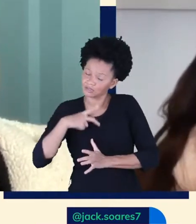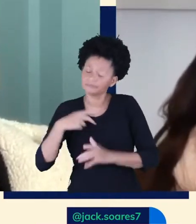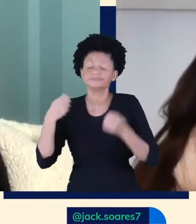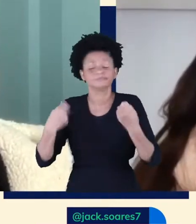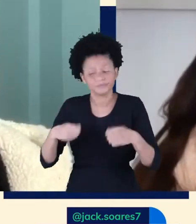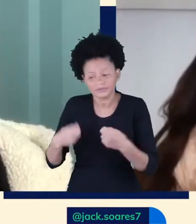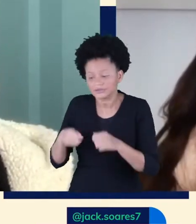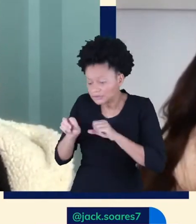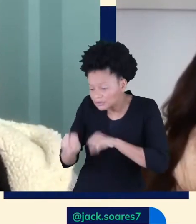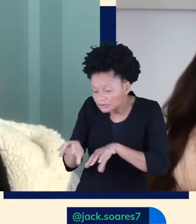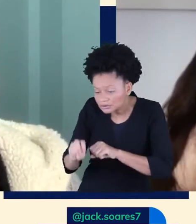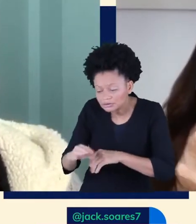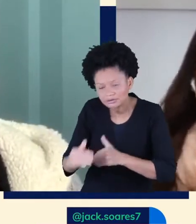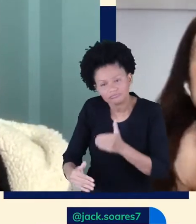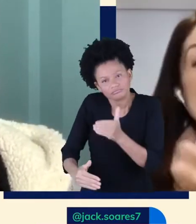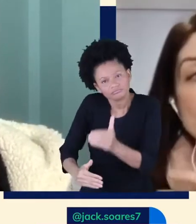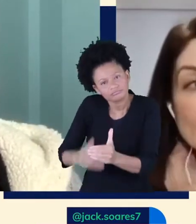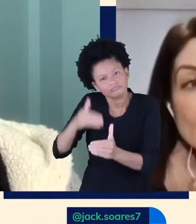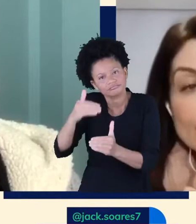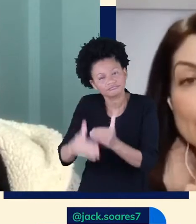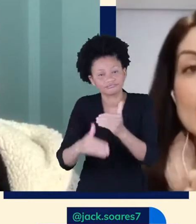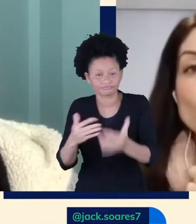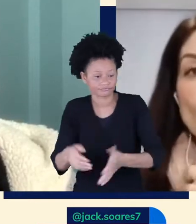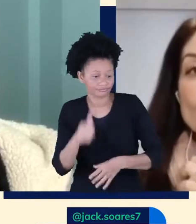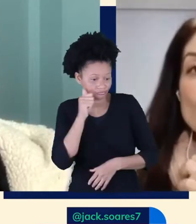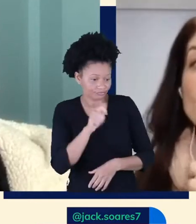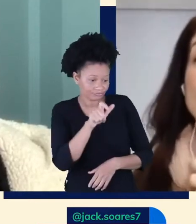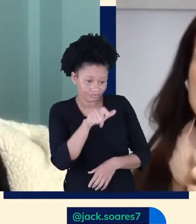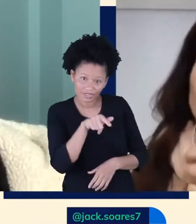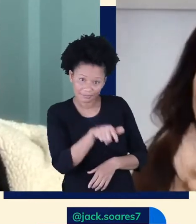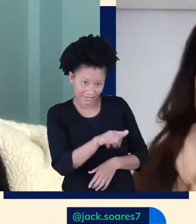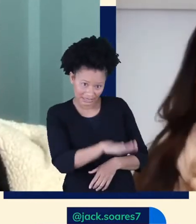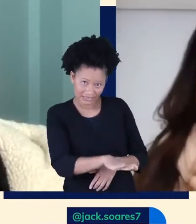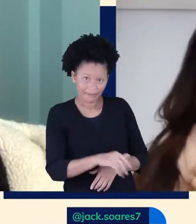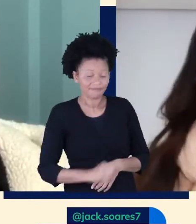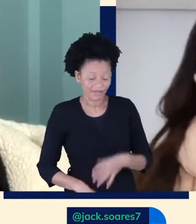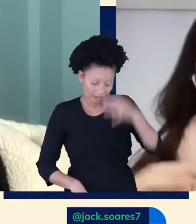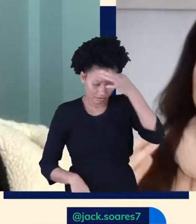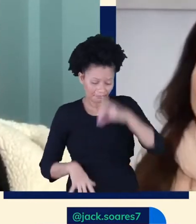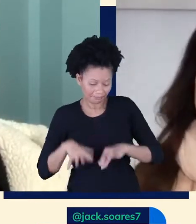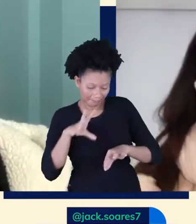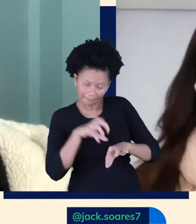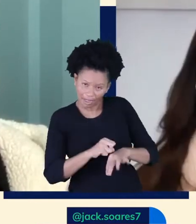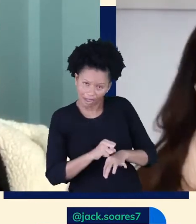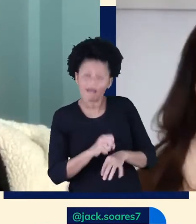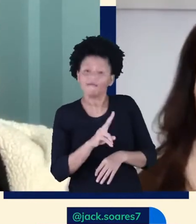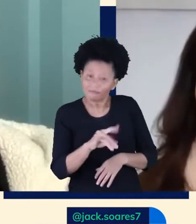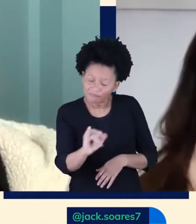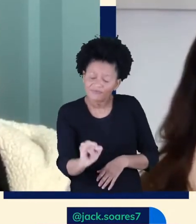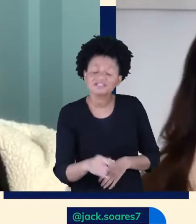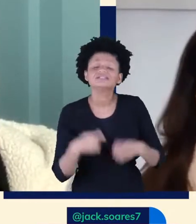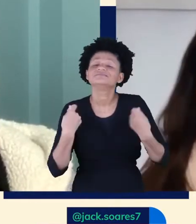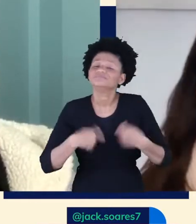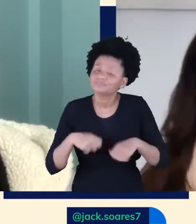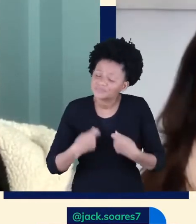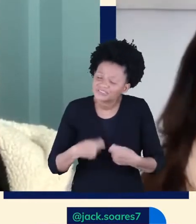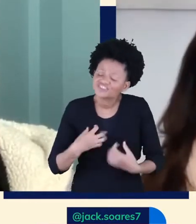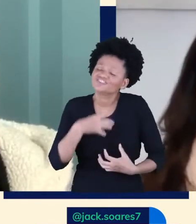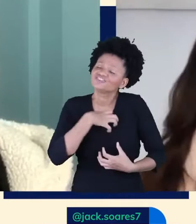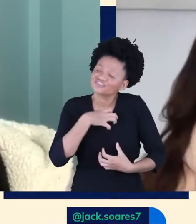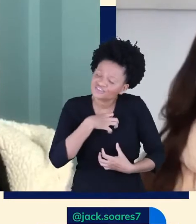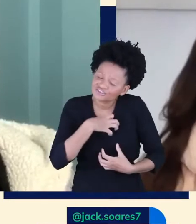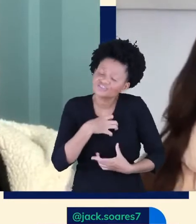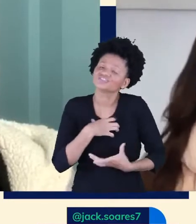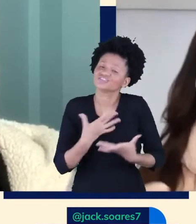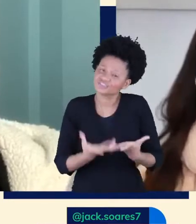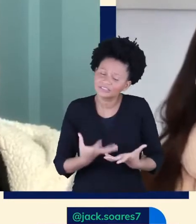ser ensinado progressivamente. E a menina vai pegar no órgão genital? Vai. E ela precisa desses segundos para se entender. Quando